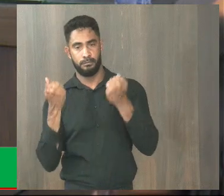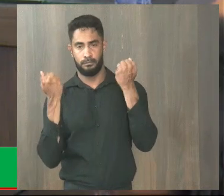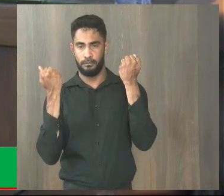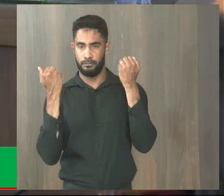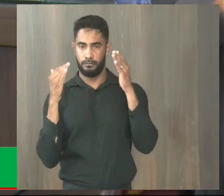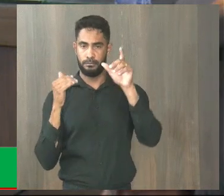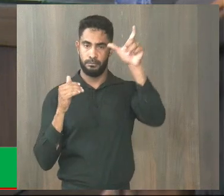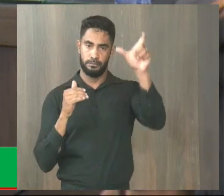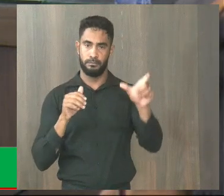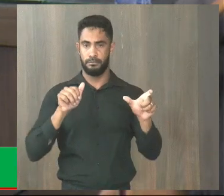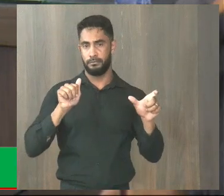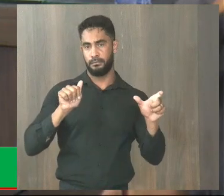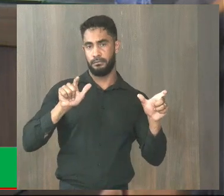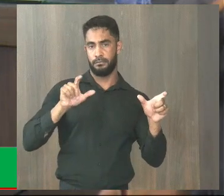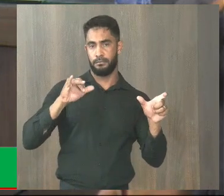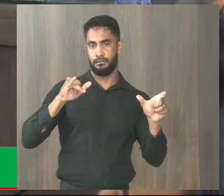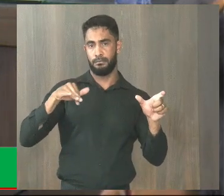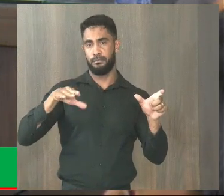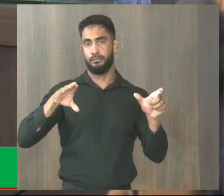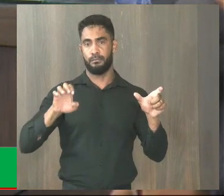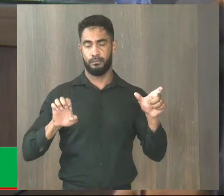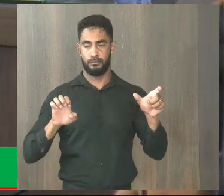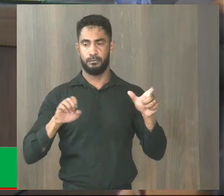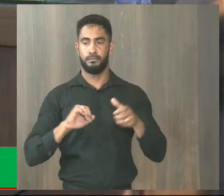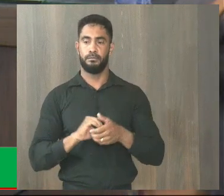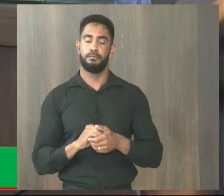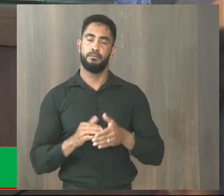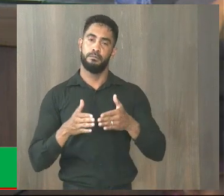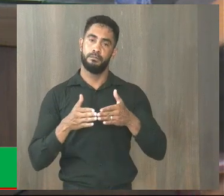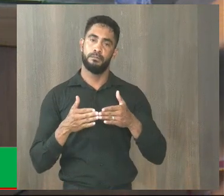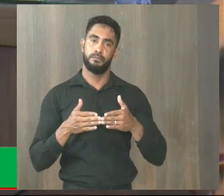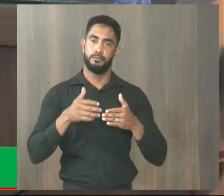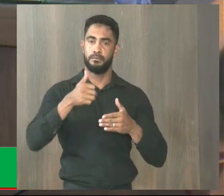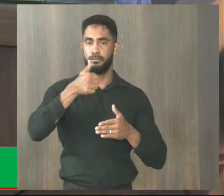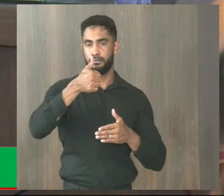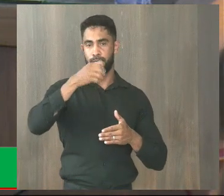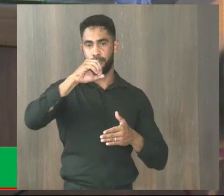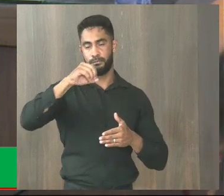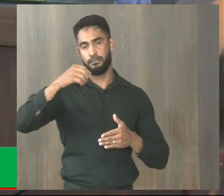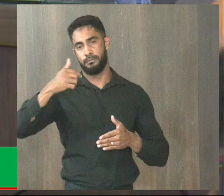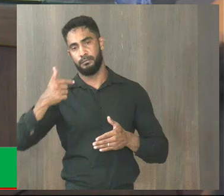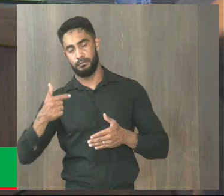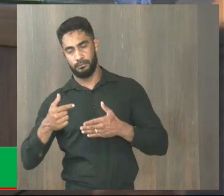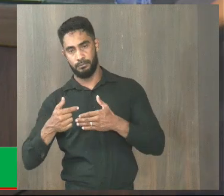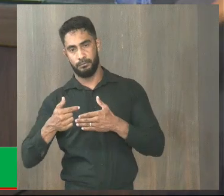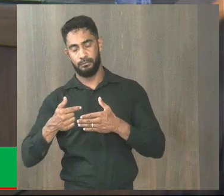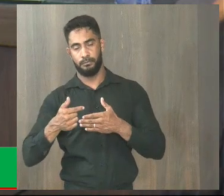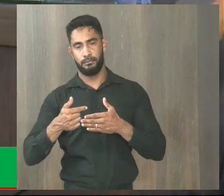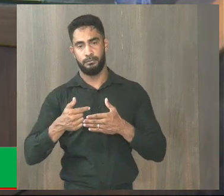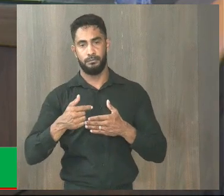com a senhora Alcione da Silva Dias. Requerimento 102/2024, de autoria da